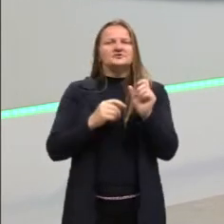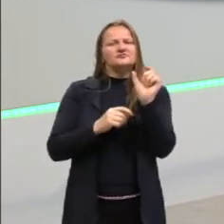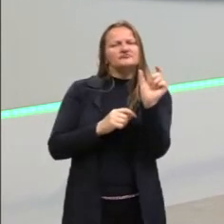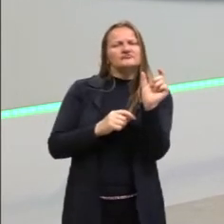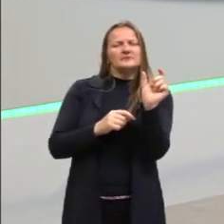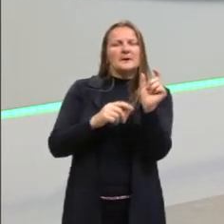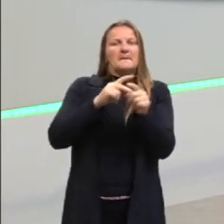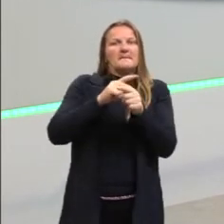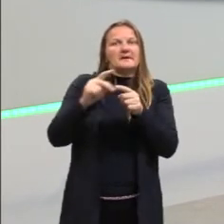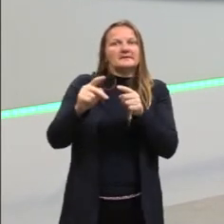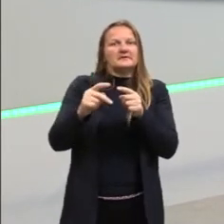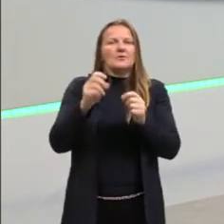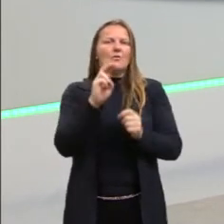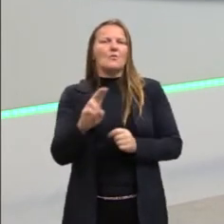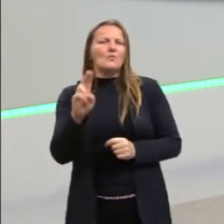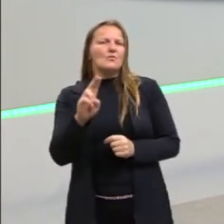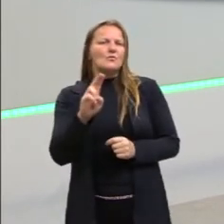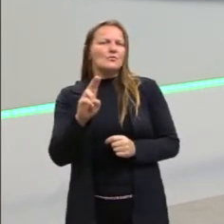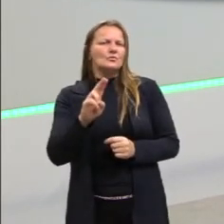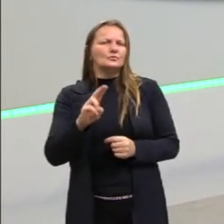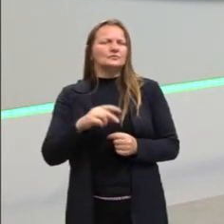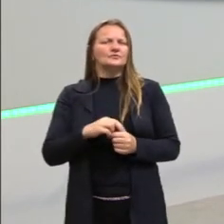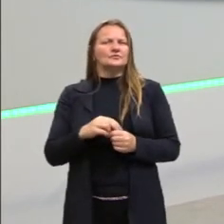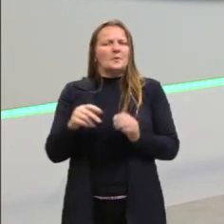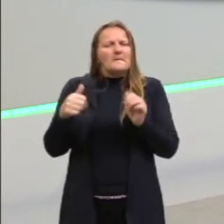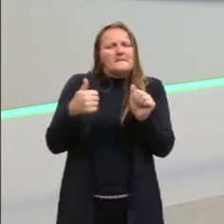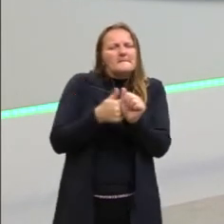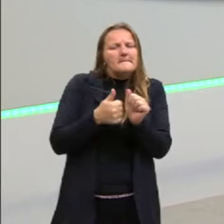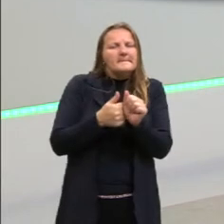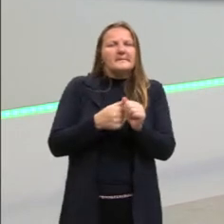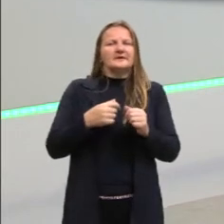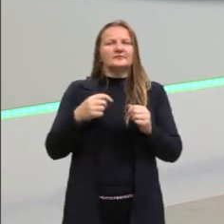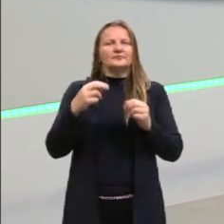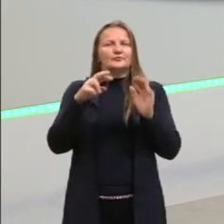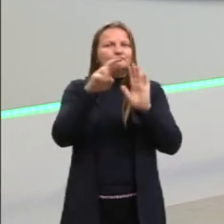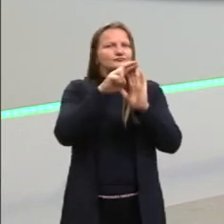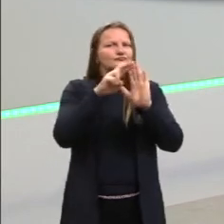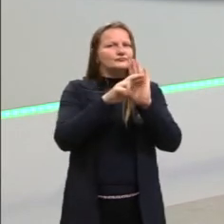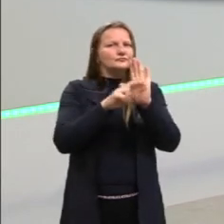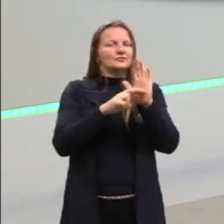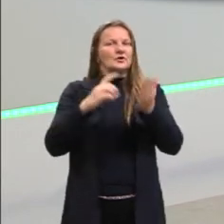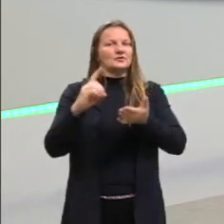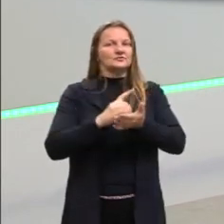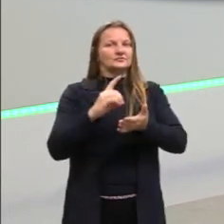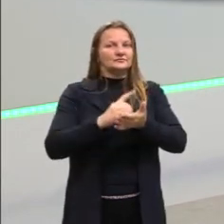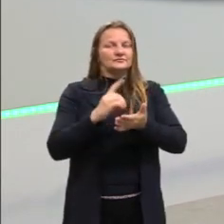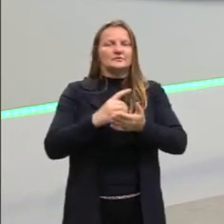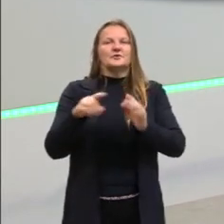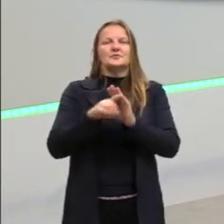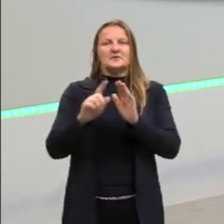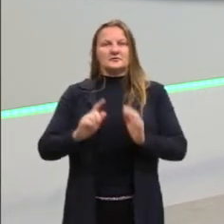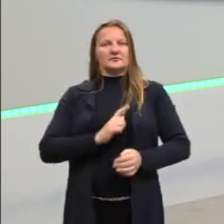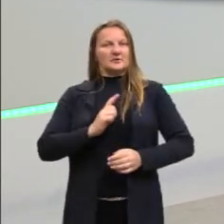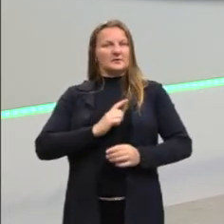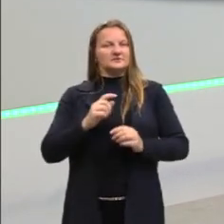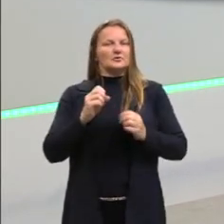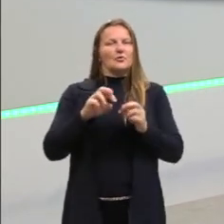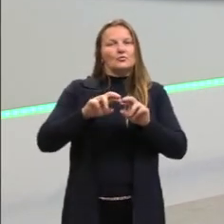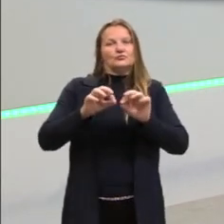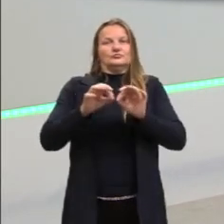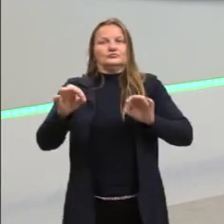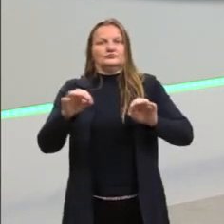não, quando um uso está sendo usado mais próximo ali da norma do dicionário, da norma da gramática ou não,